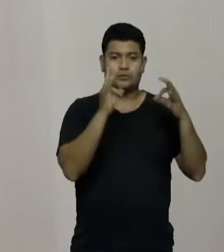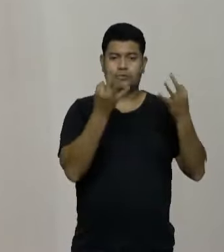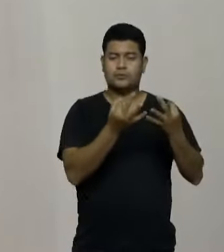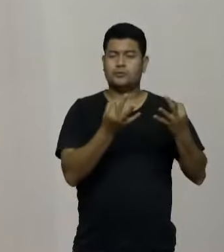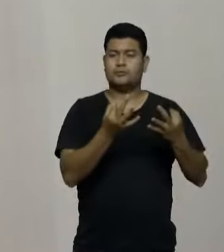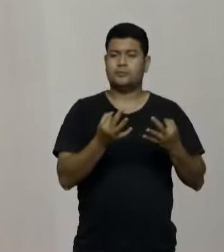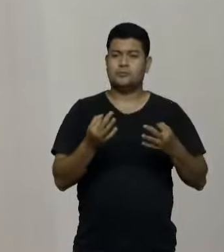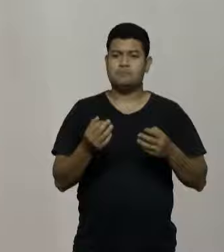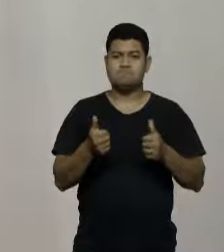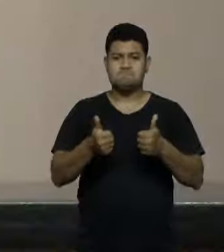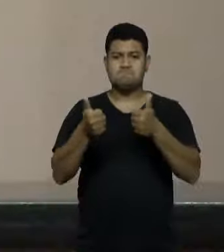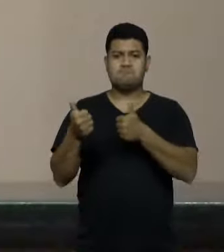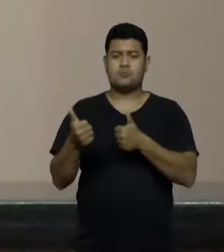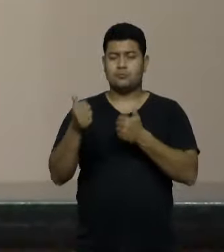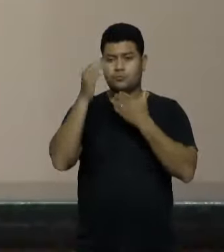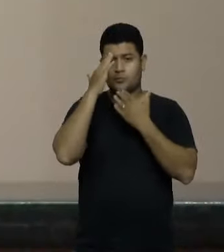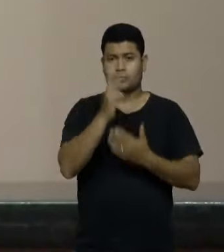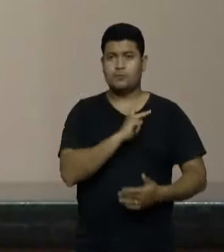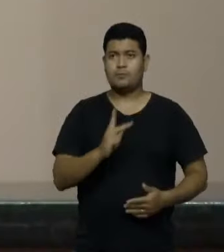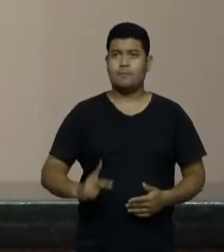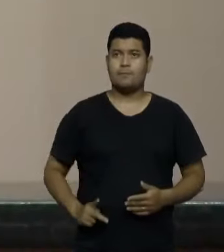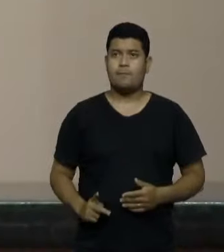presidente.